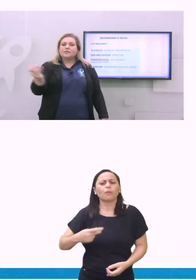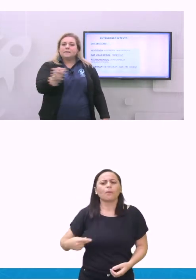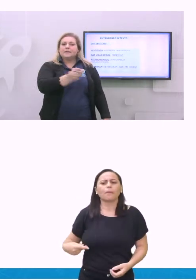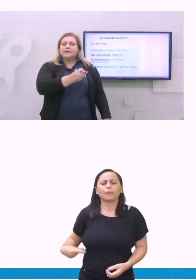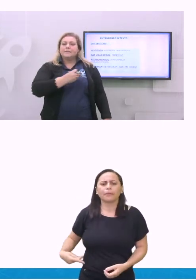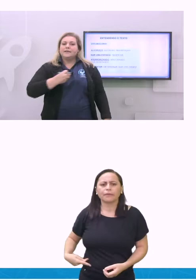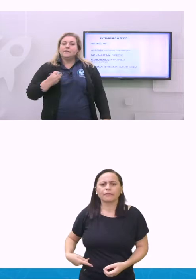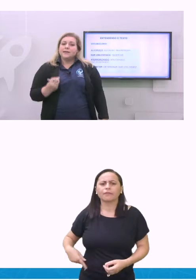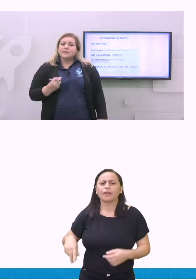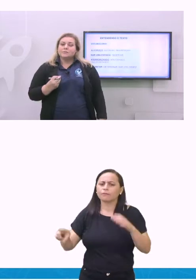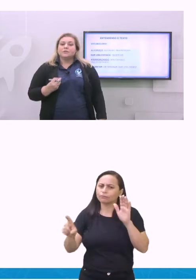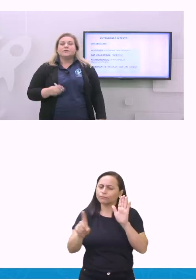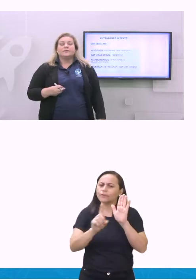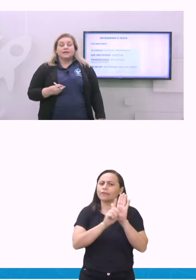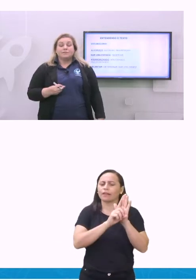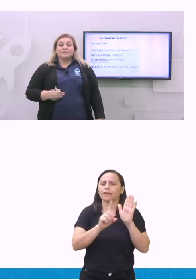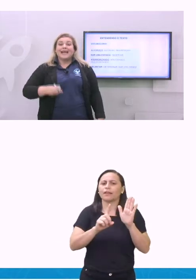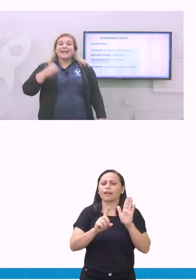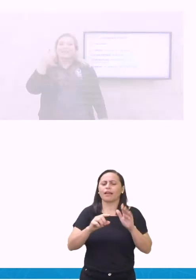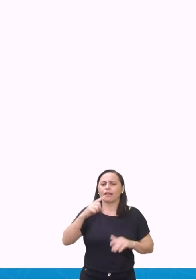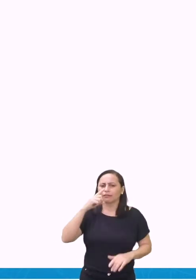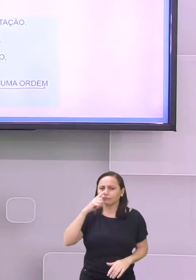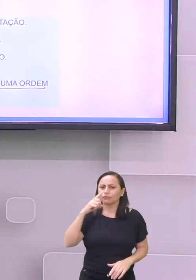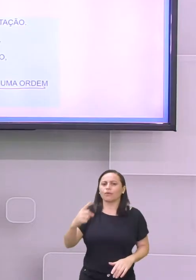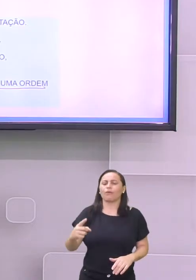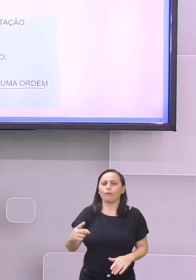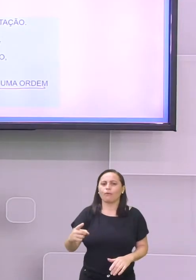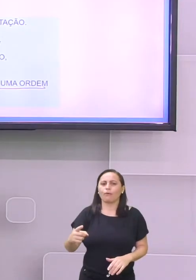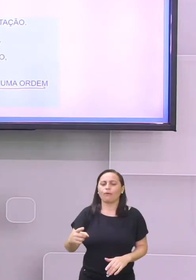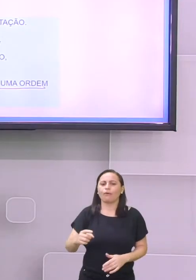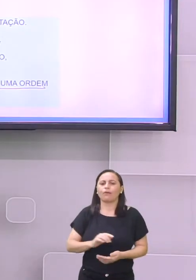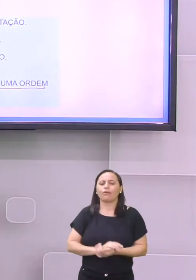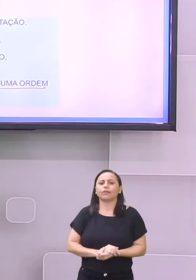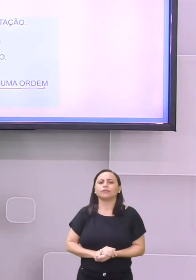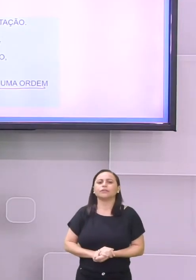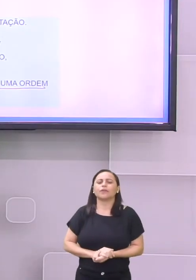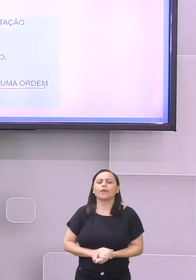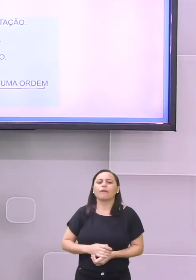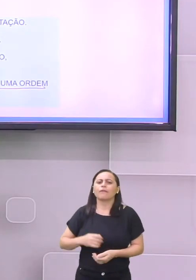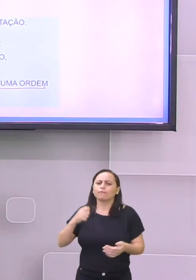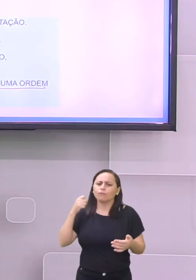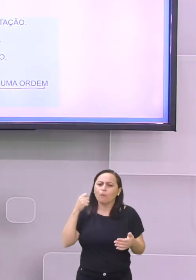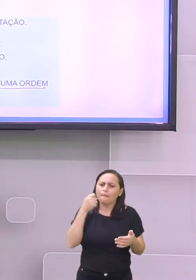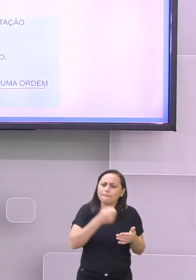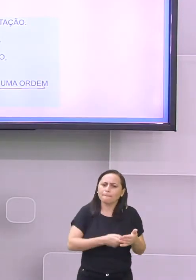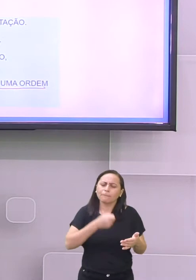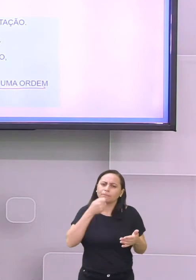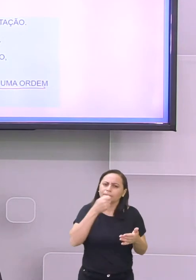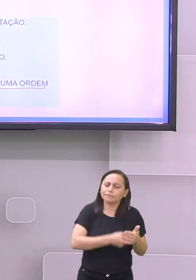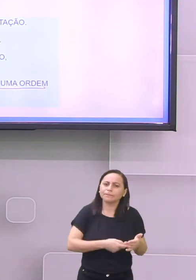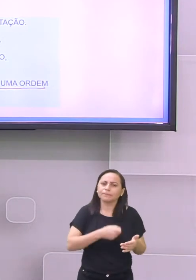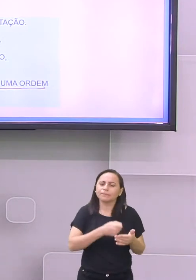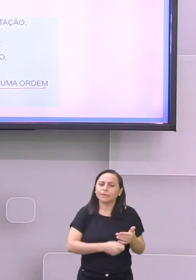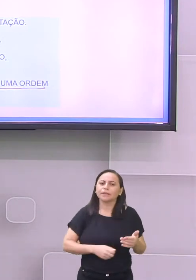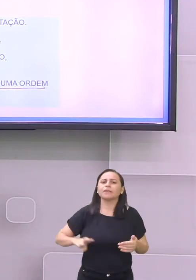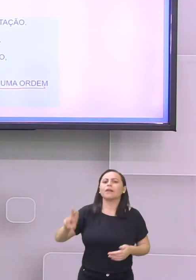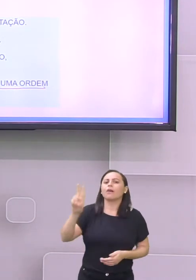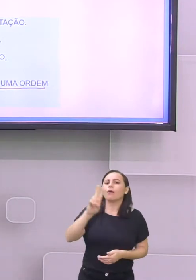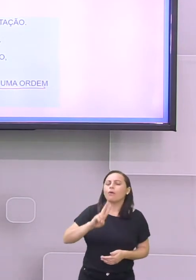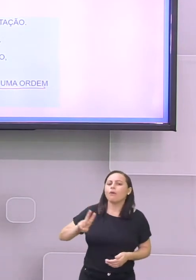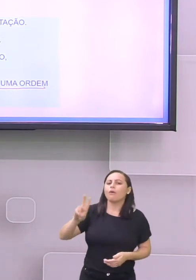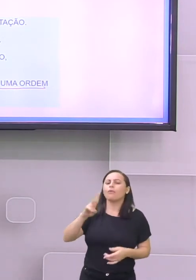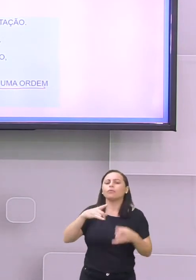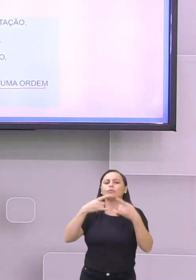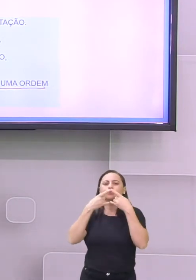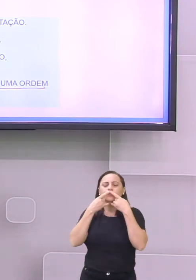Na nossa pandemia mesmo, teve um decreto obrigando as pessoas, né, a utilizarem